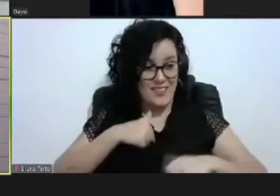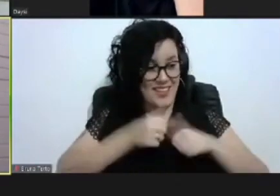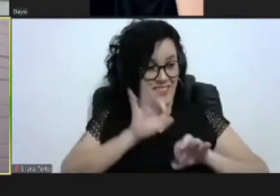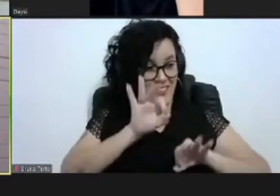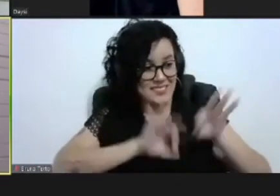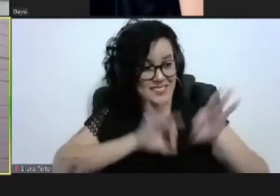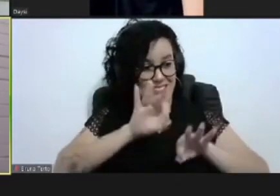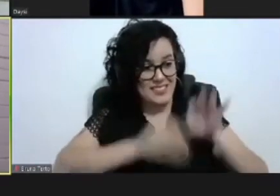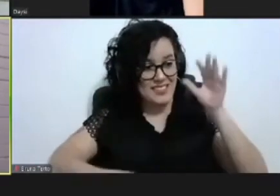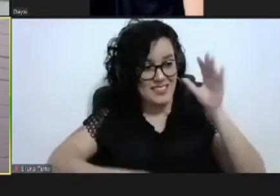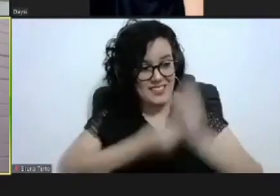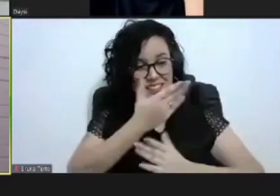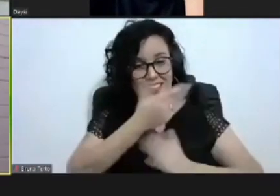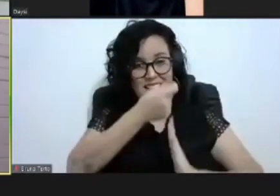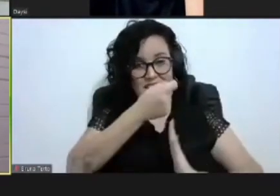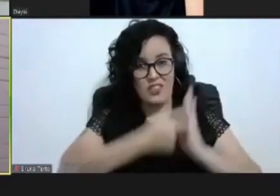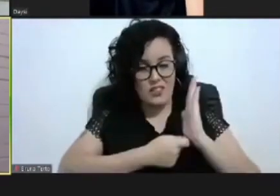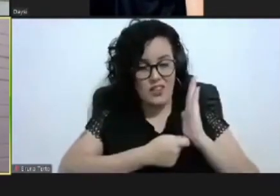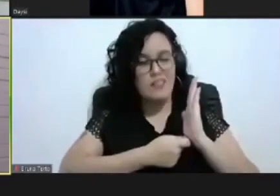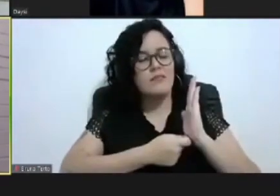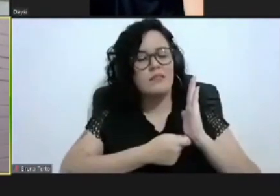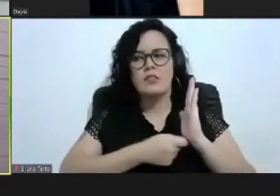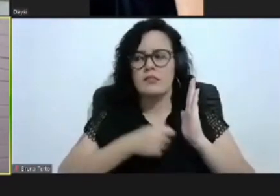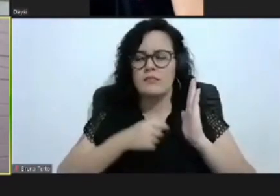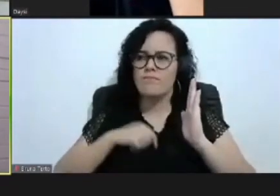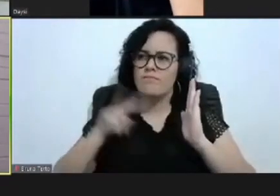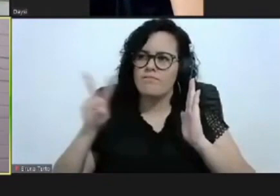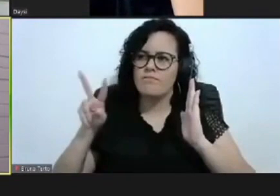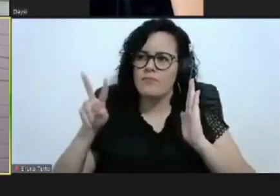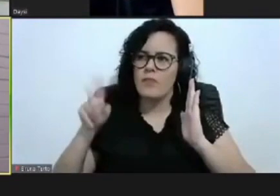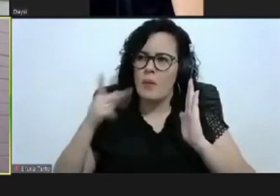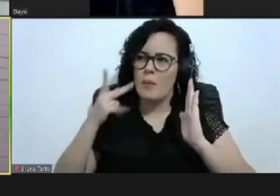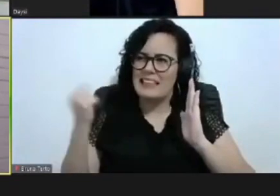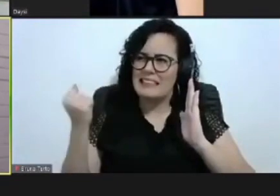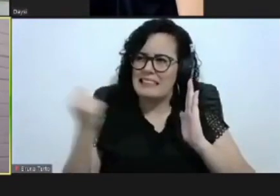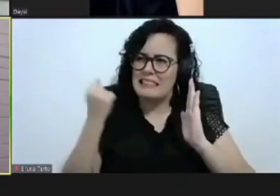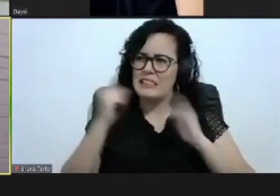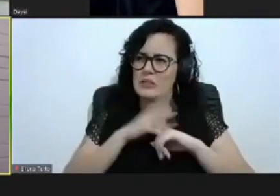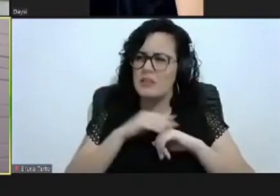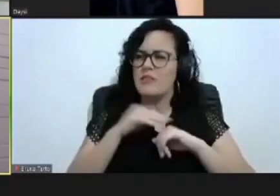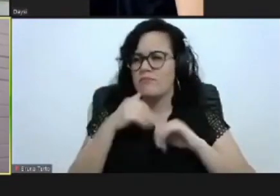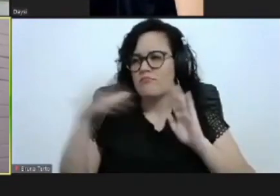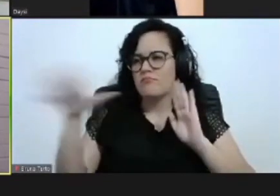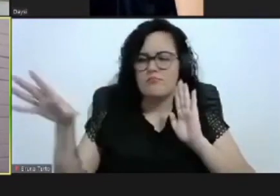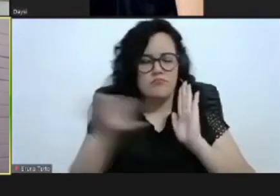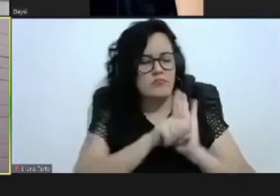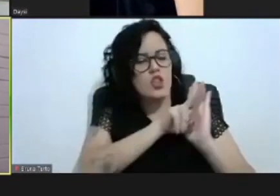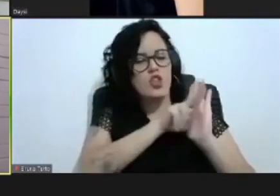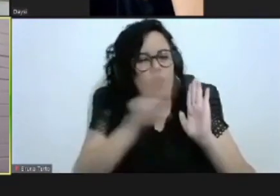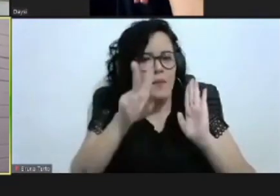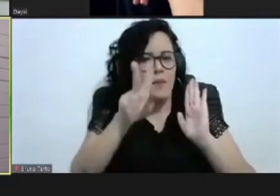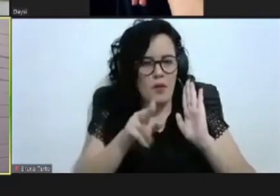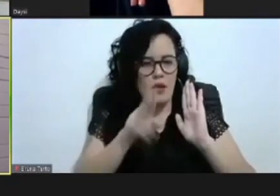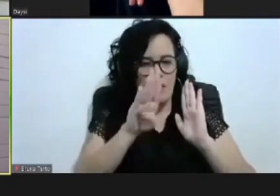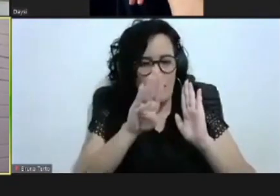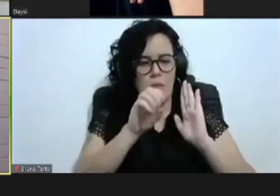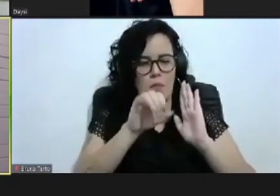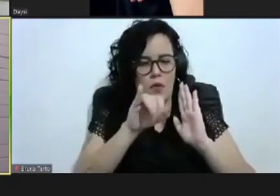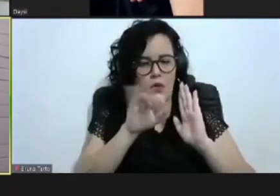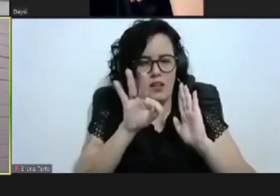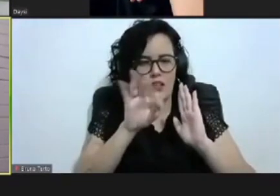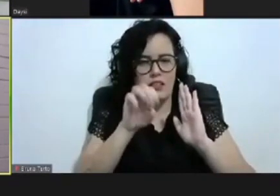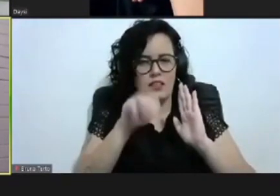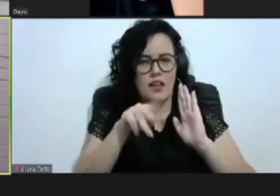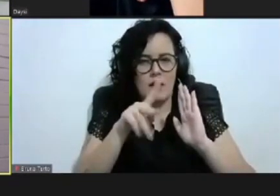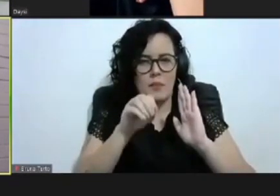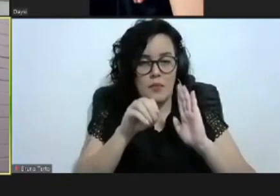eu, nessa altura, resolvi homenagear a editora que ele tinha tido e dei o nome de Boitempo. A Boitempo nasceu com a